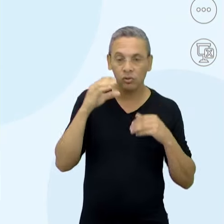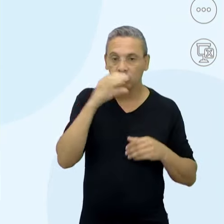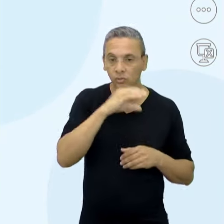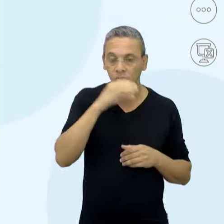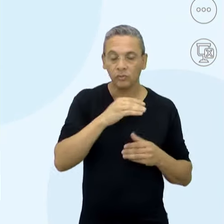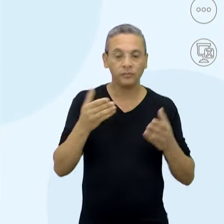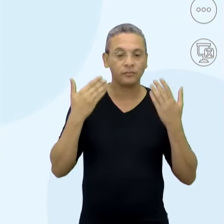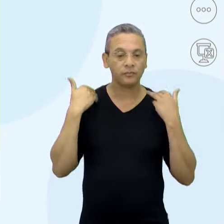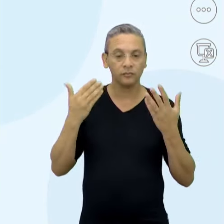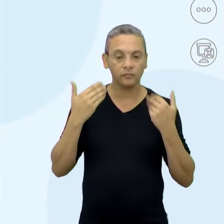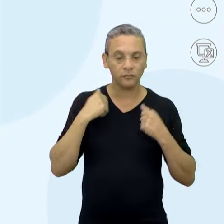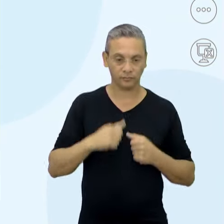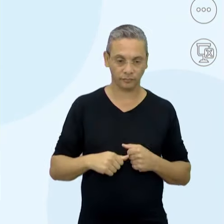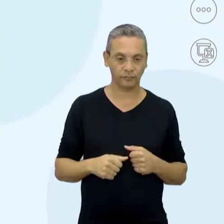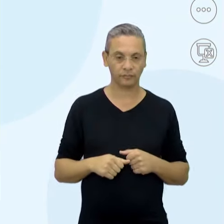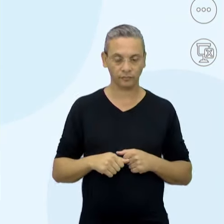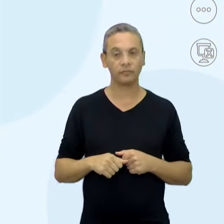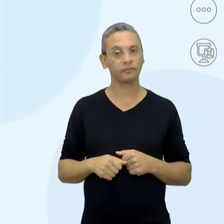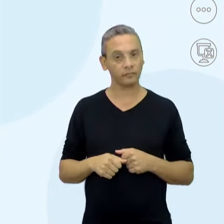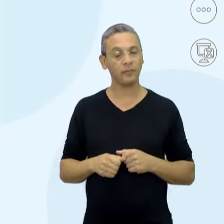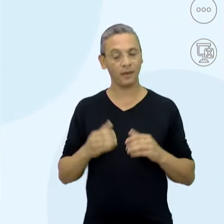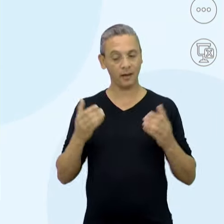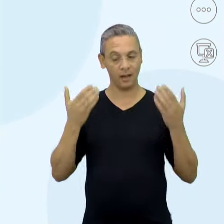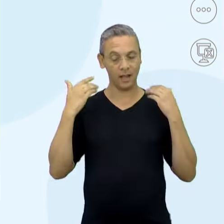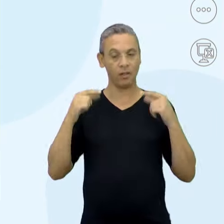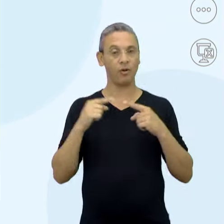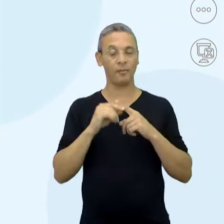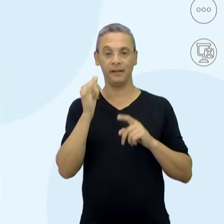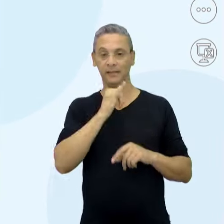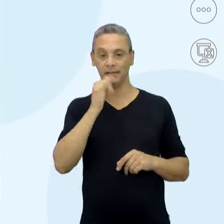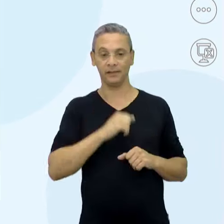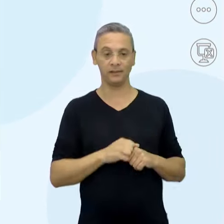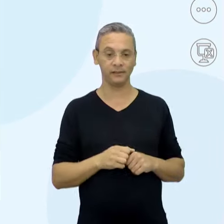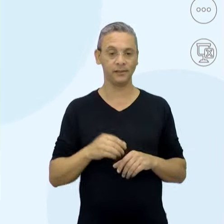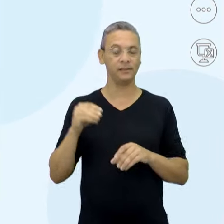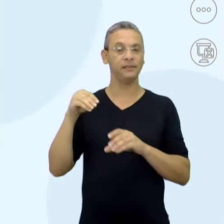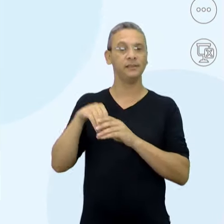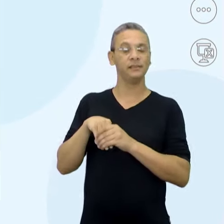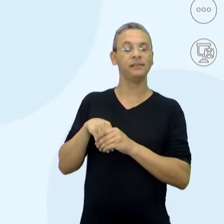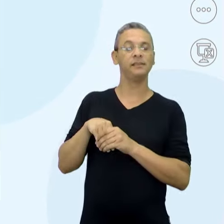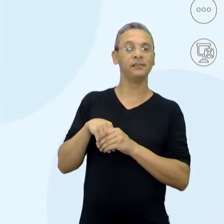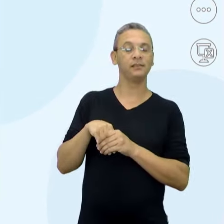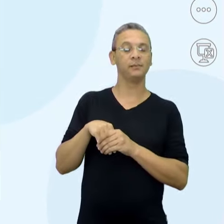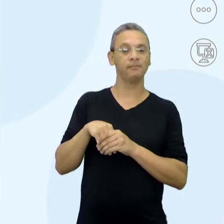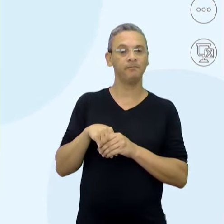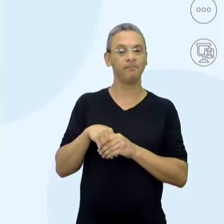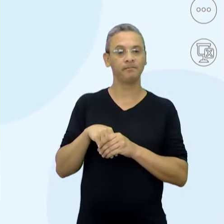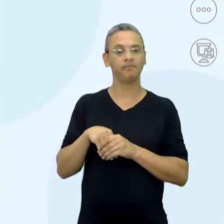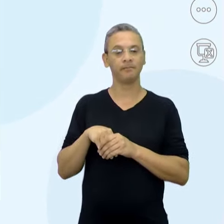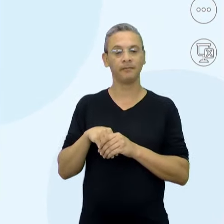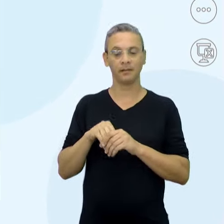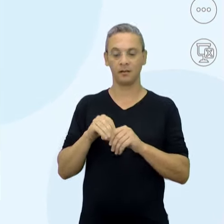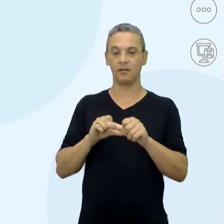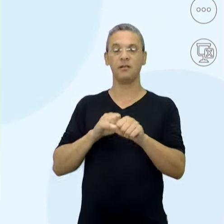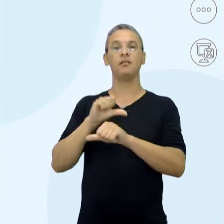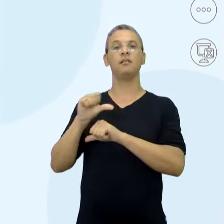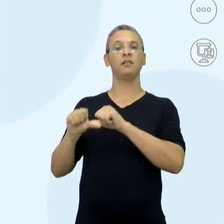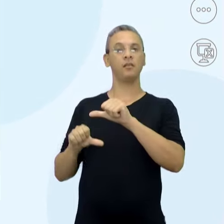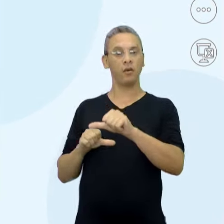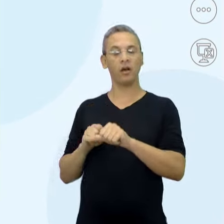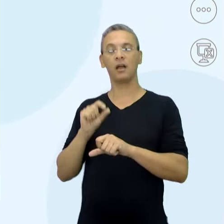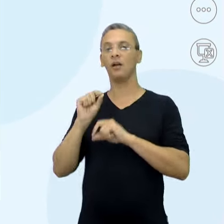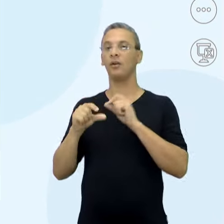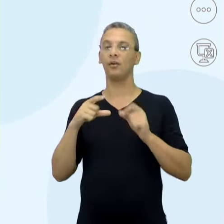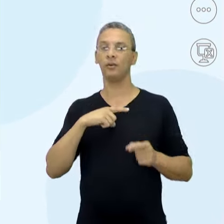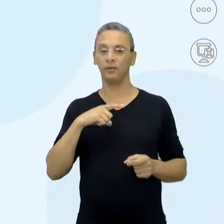Calor, ó. Calor é uma forma de energia. E aí, essa energia na forma de calor se transformou em quê?